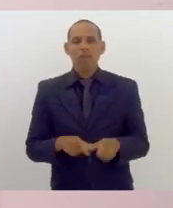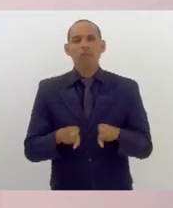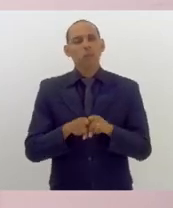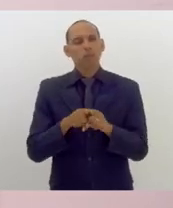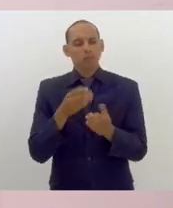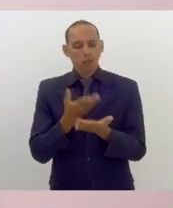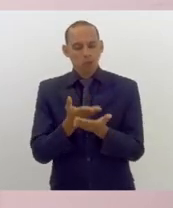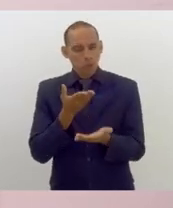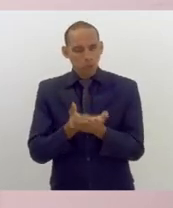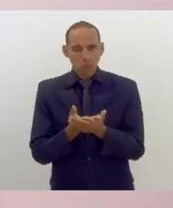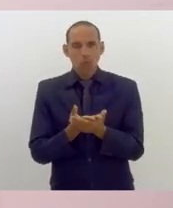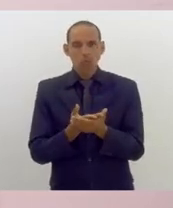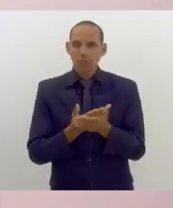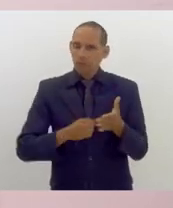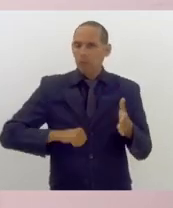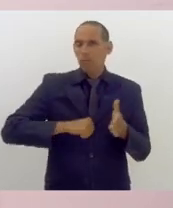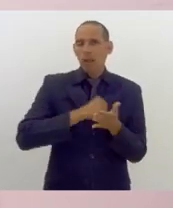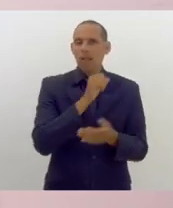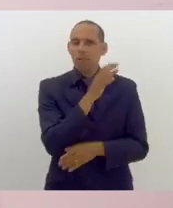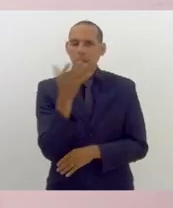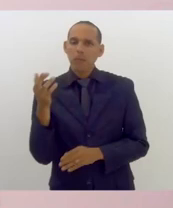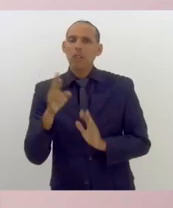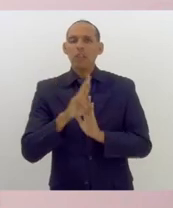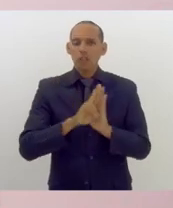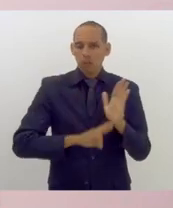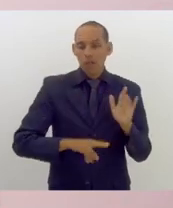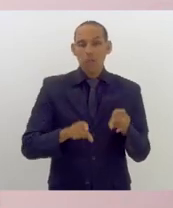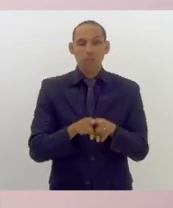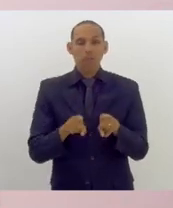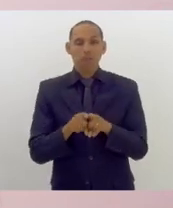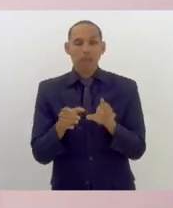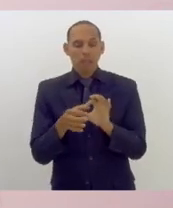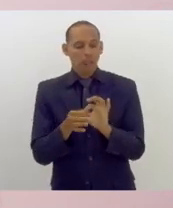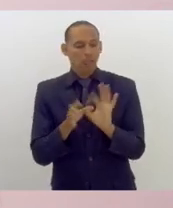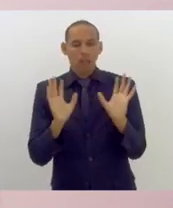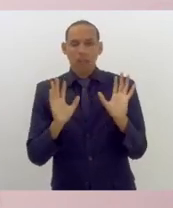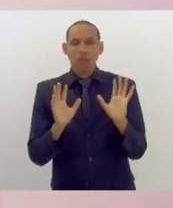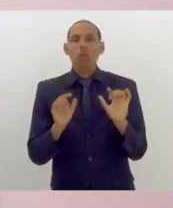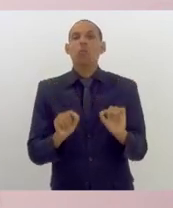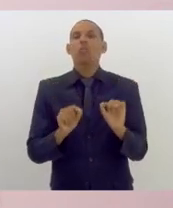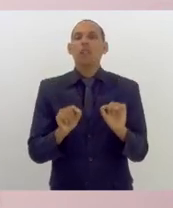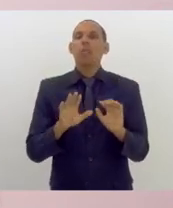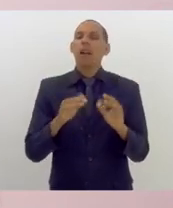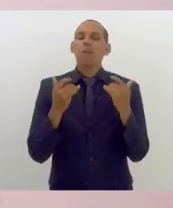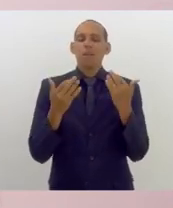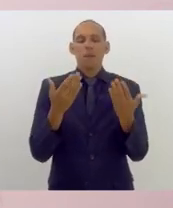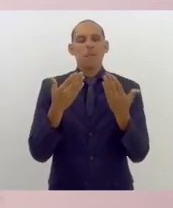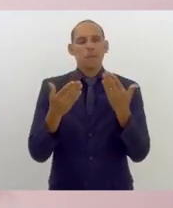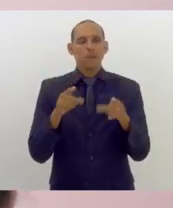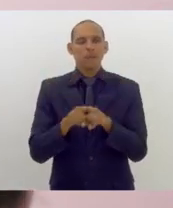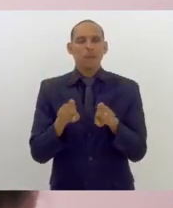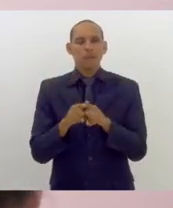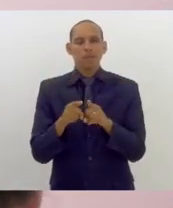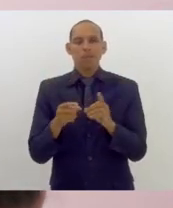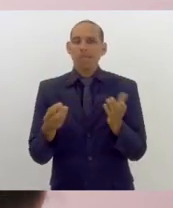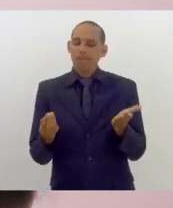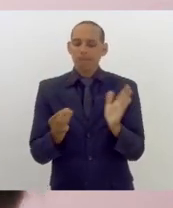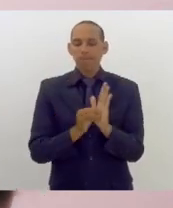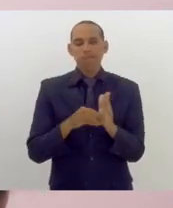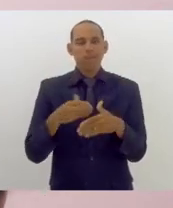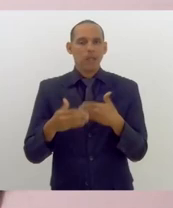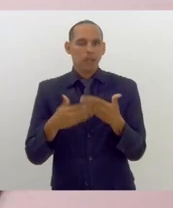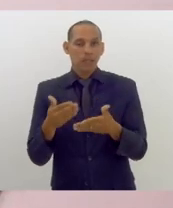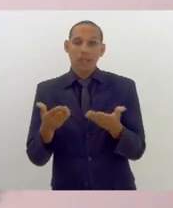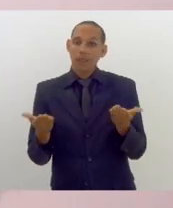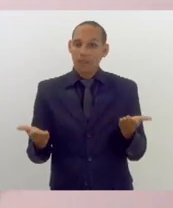de impacto ambiental e o relatório de impacto ambiental e a dispensável indispensável audiência pública no processo assim sendo